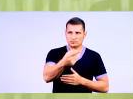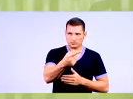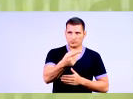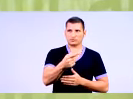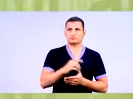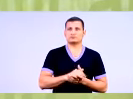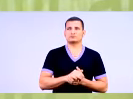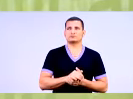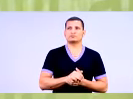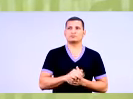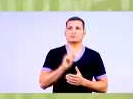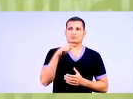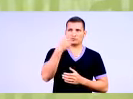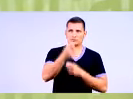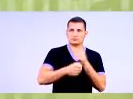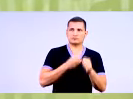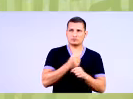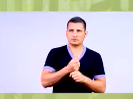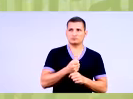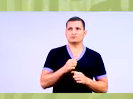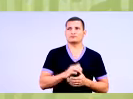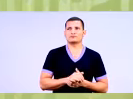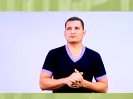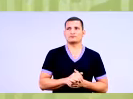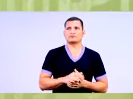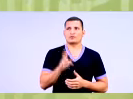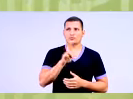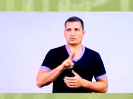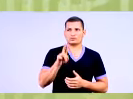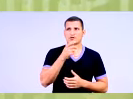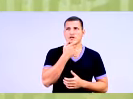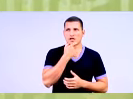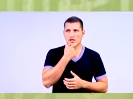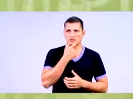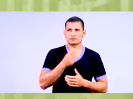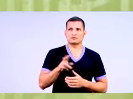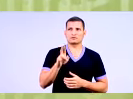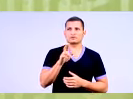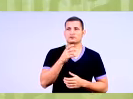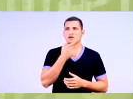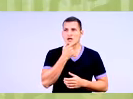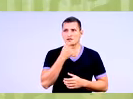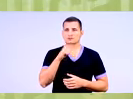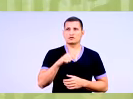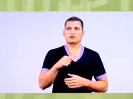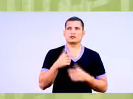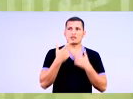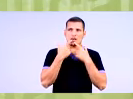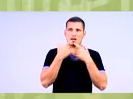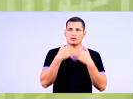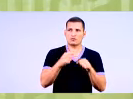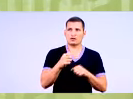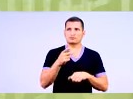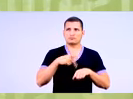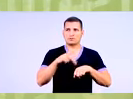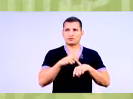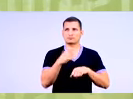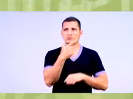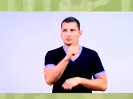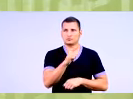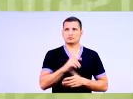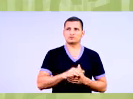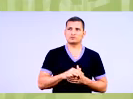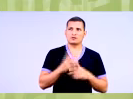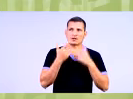módulo e no próximo ano, usa o inglês. O inglês é uma linguagem internacional. Daí que a